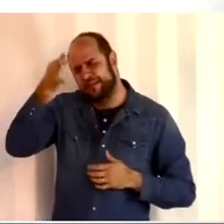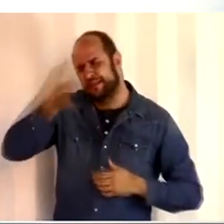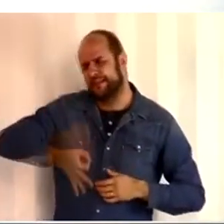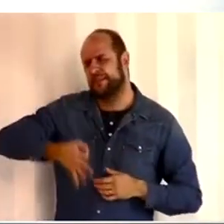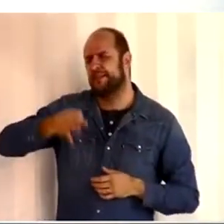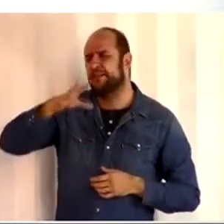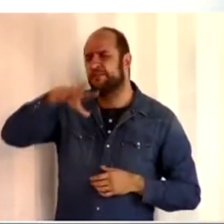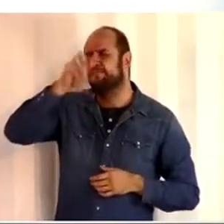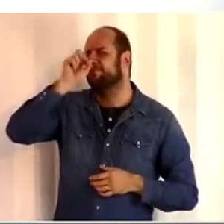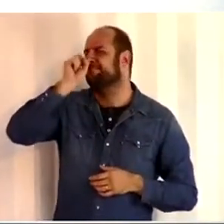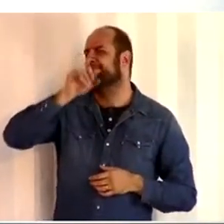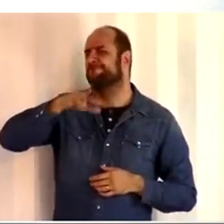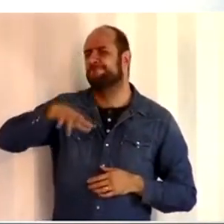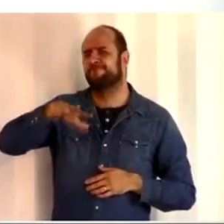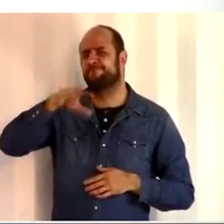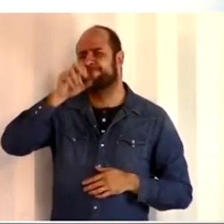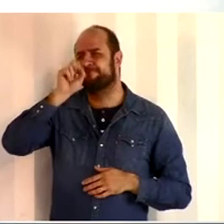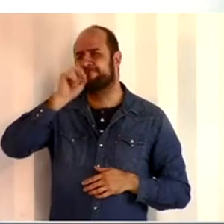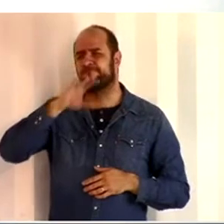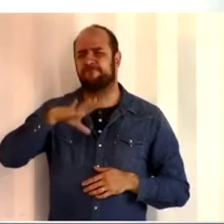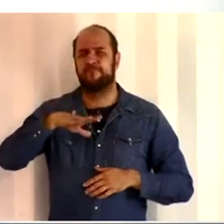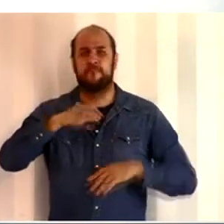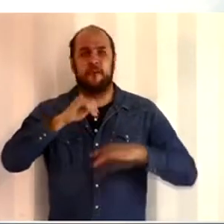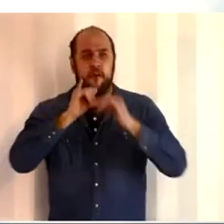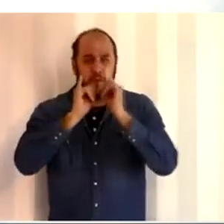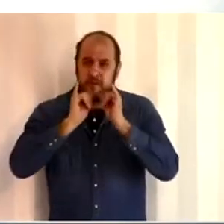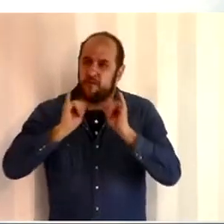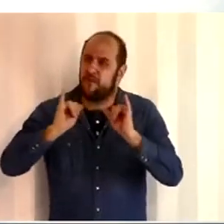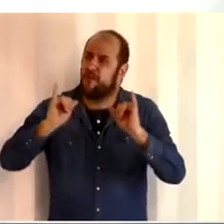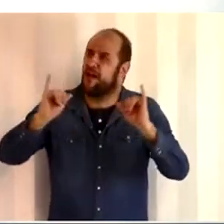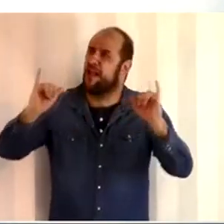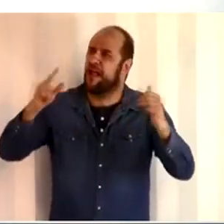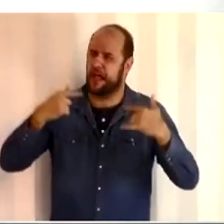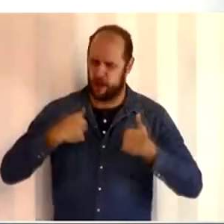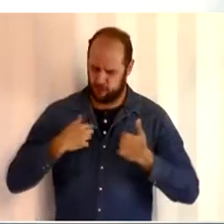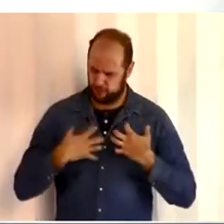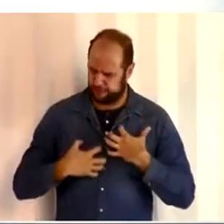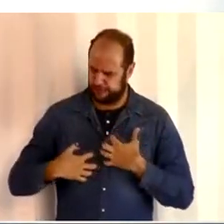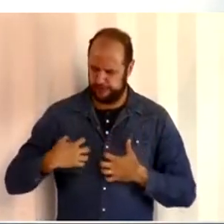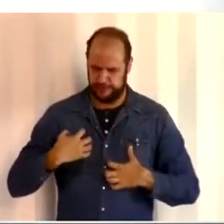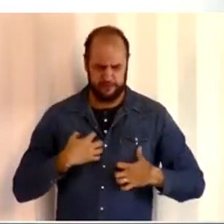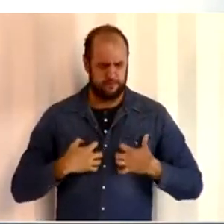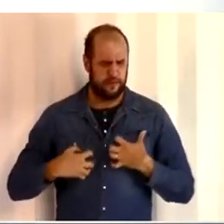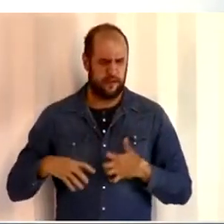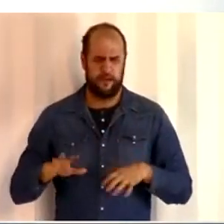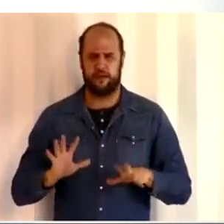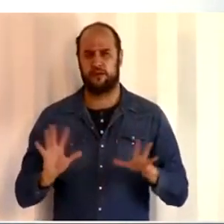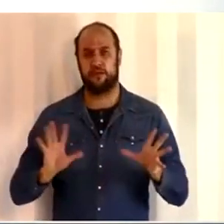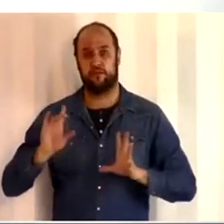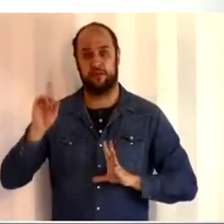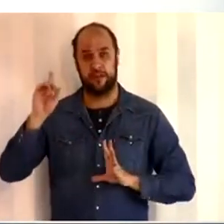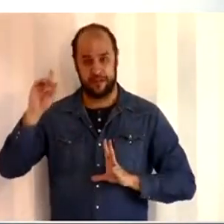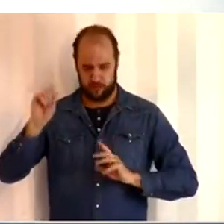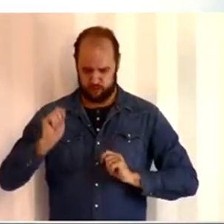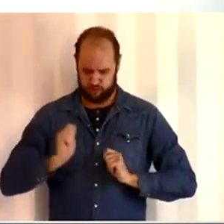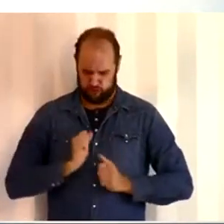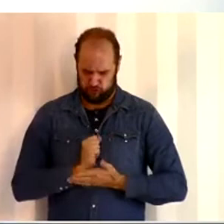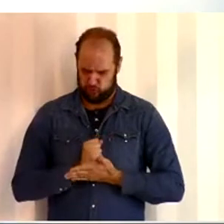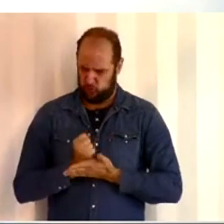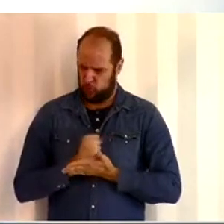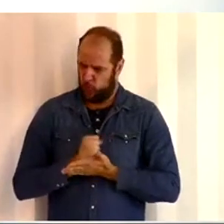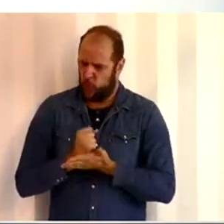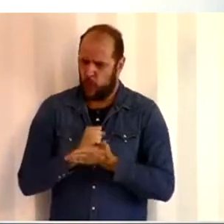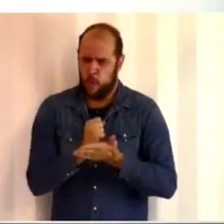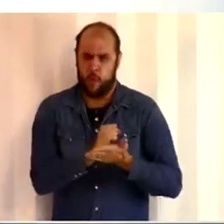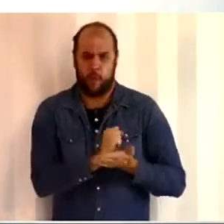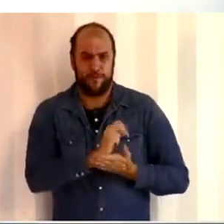Por que ele está cantando isso? Porque você está declarando: eu não vou me desesperar. Deus governa a minha vida, Deus dirige a